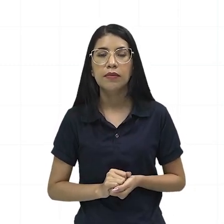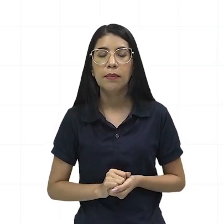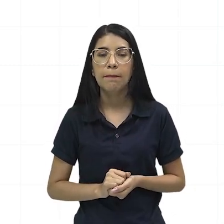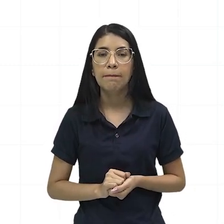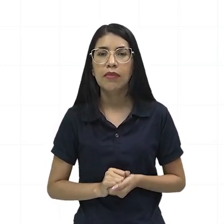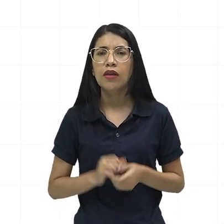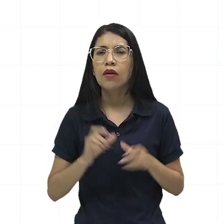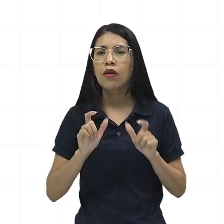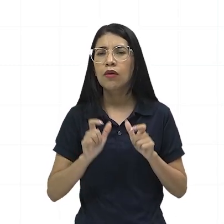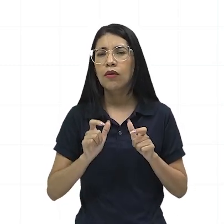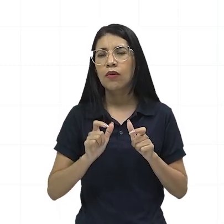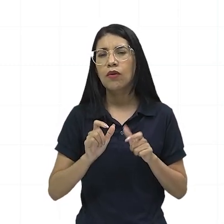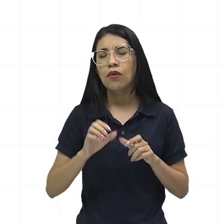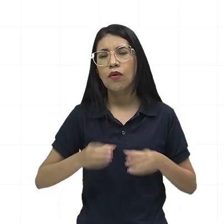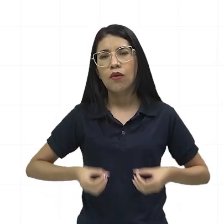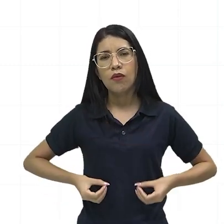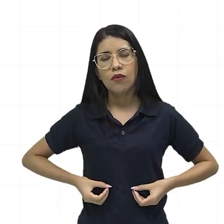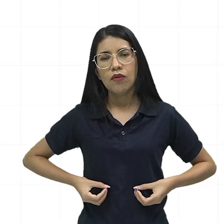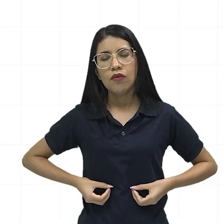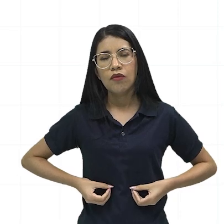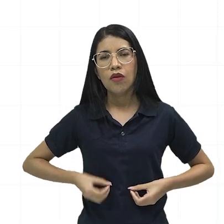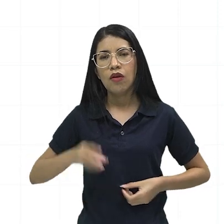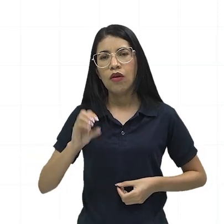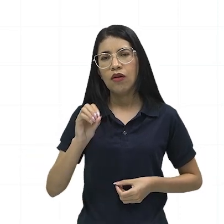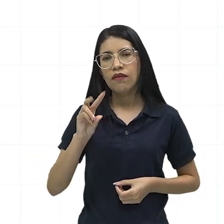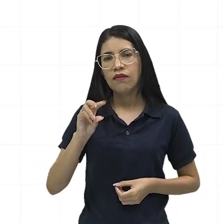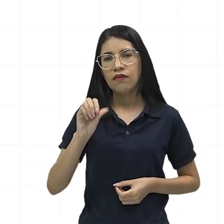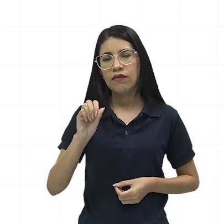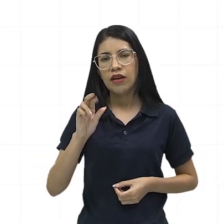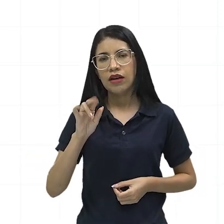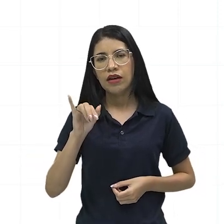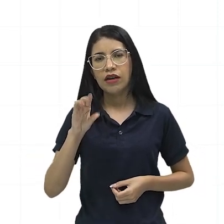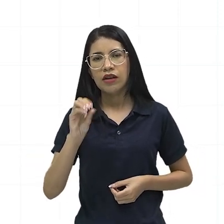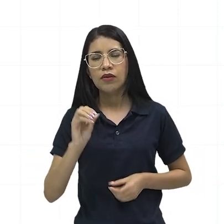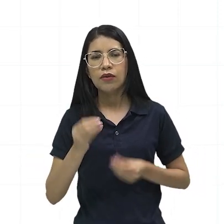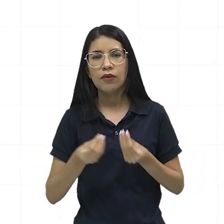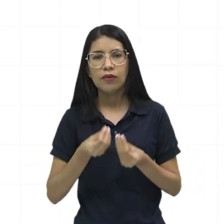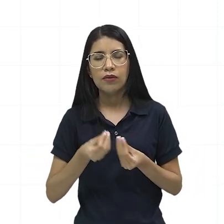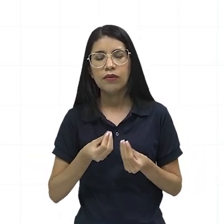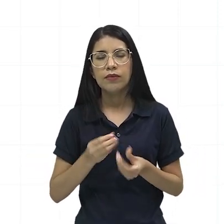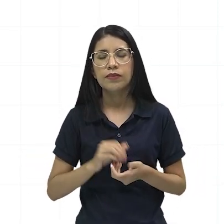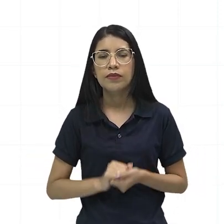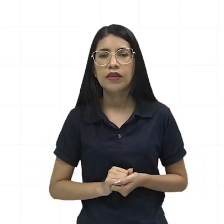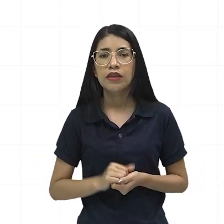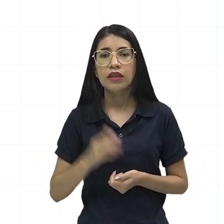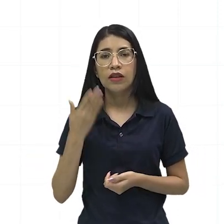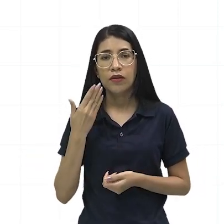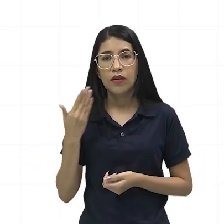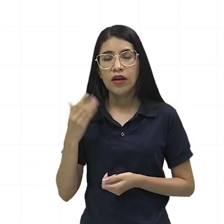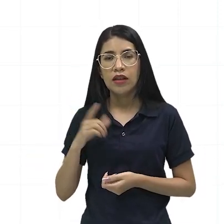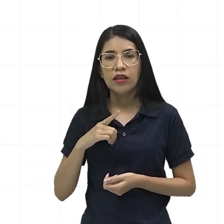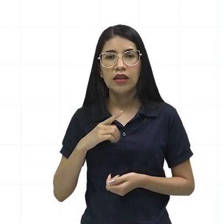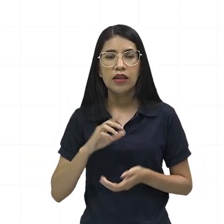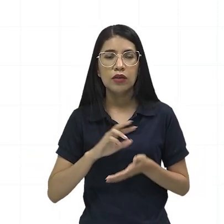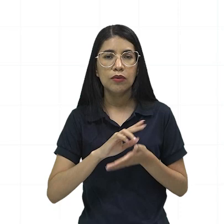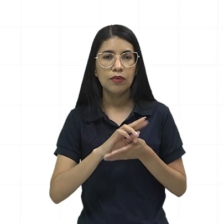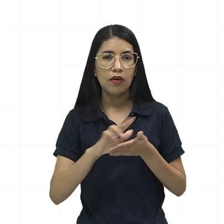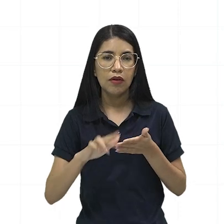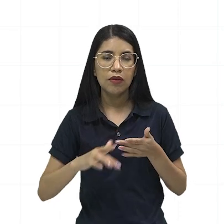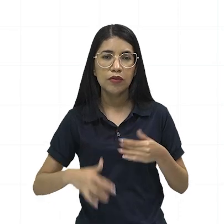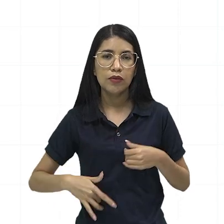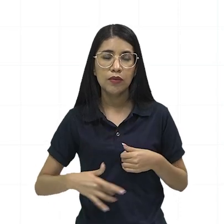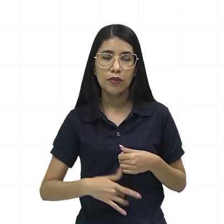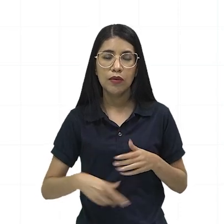tal ovário, como é que ele funciona. Então, só para você relembrar, aqui a gente tem todos os órgãos do sistema